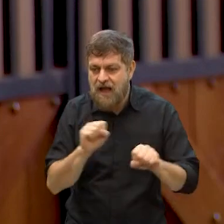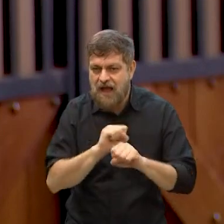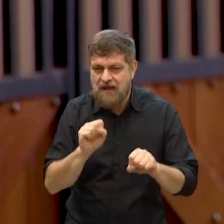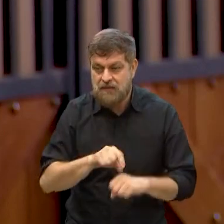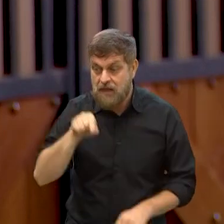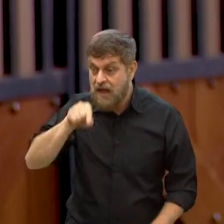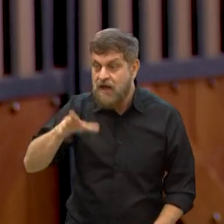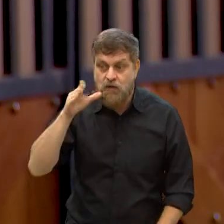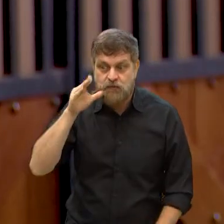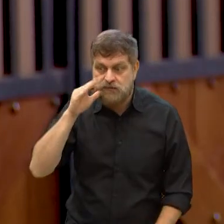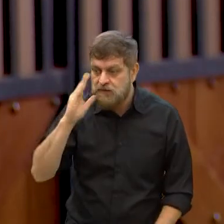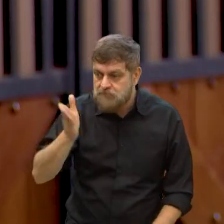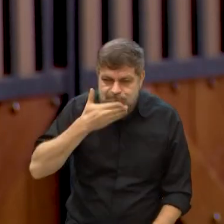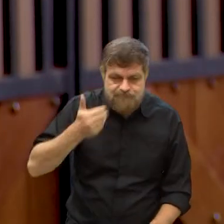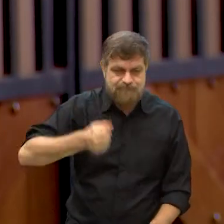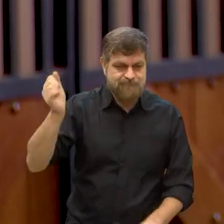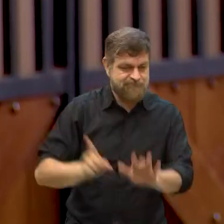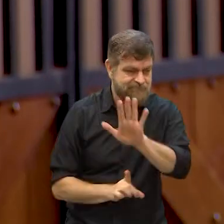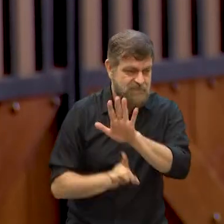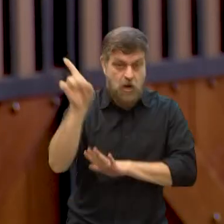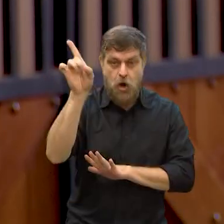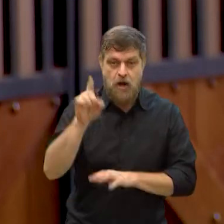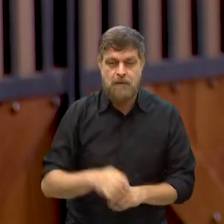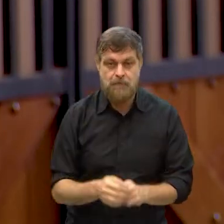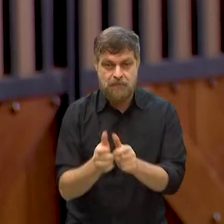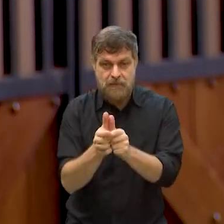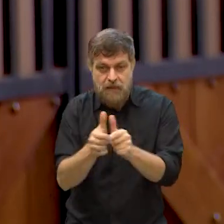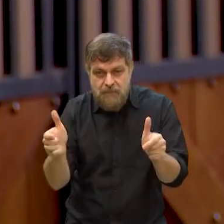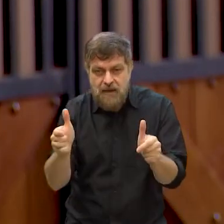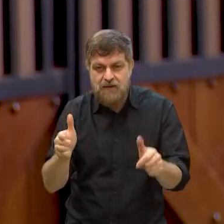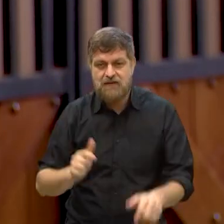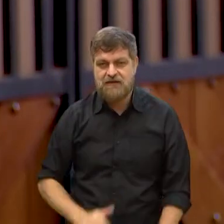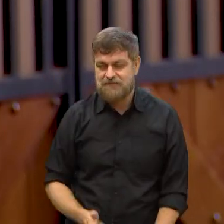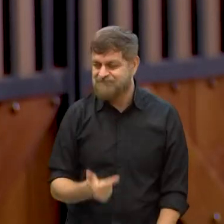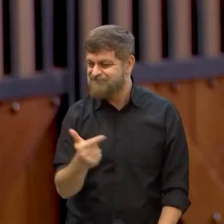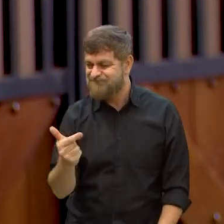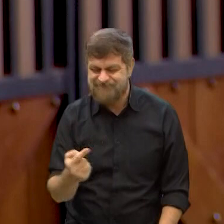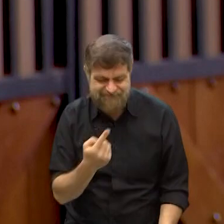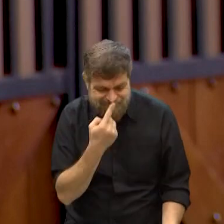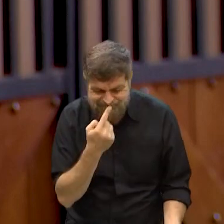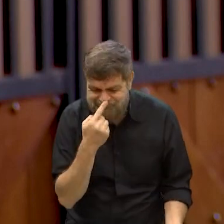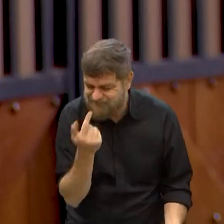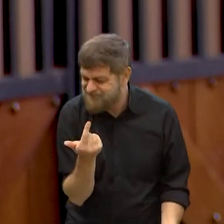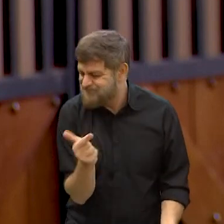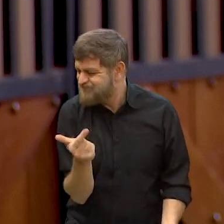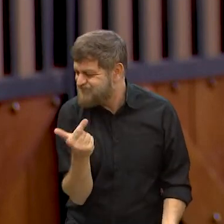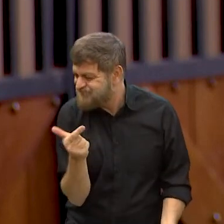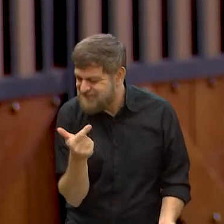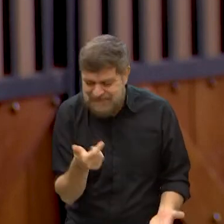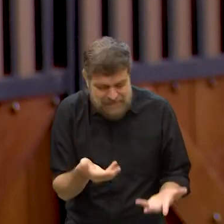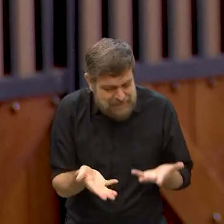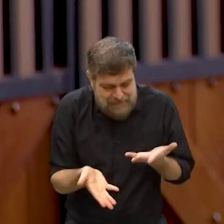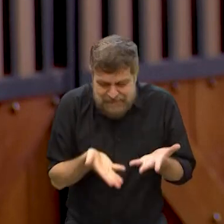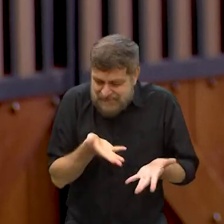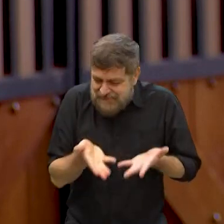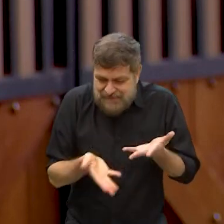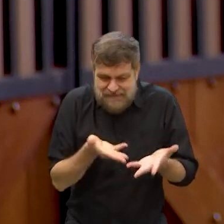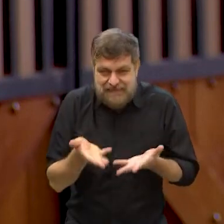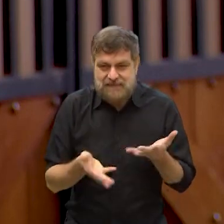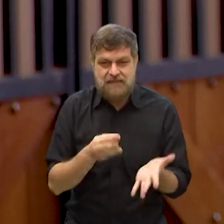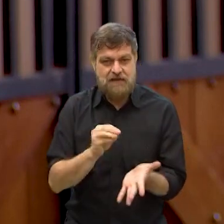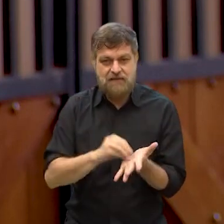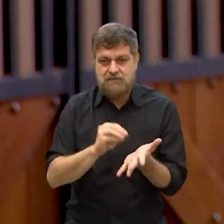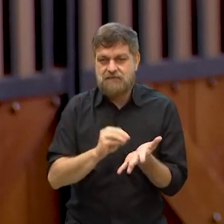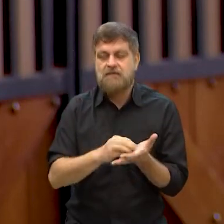e vira o seu melhor funcionário, mas na maioria das vezes realmente não tem o feeling, não tem aquela coisa, não tem